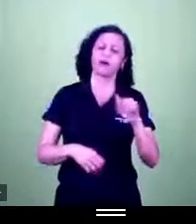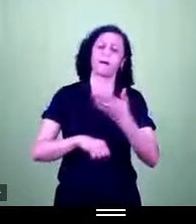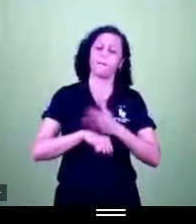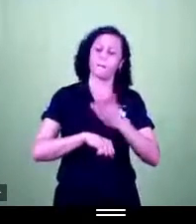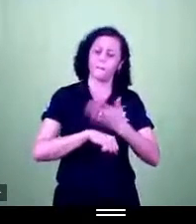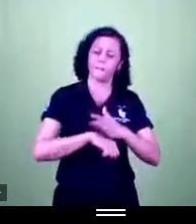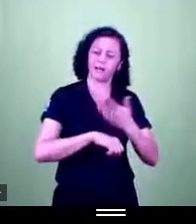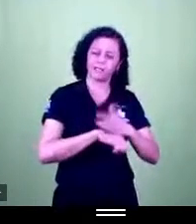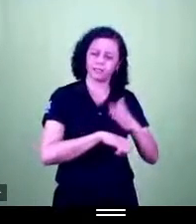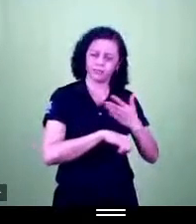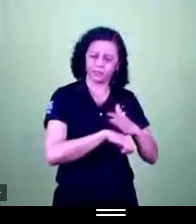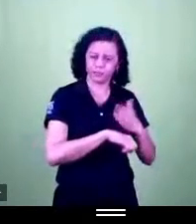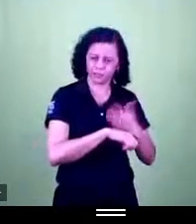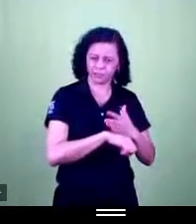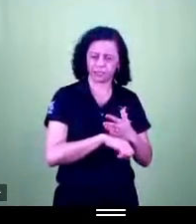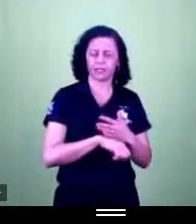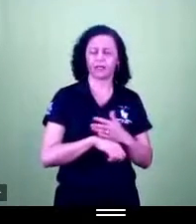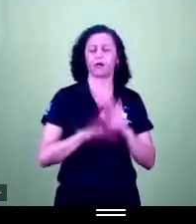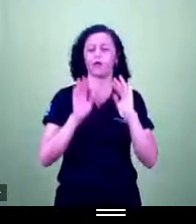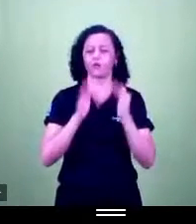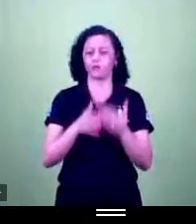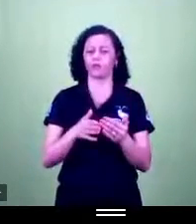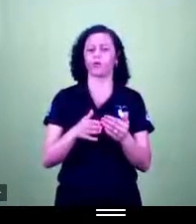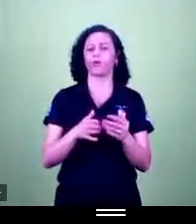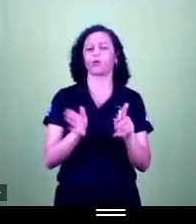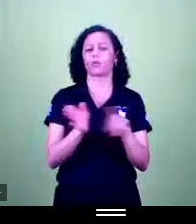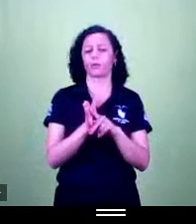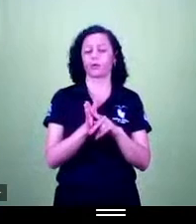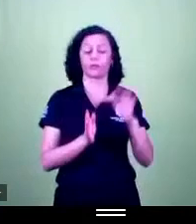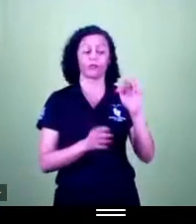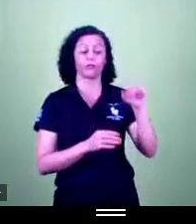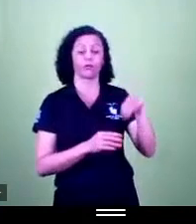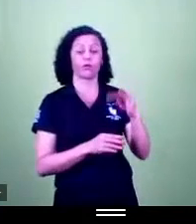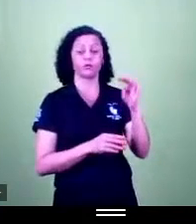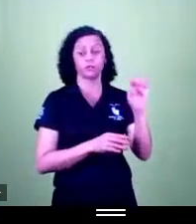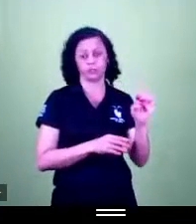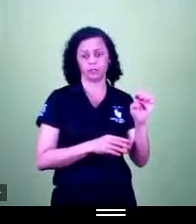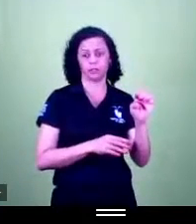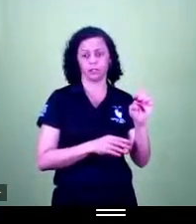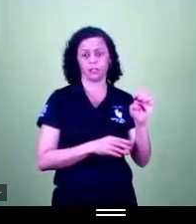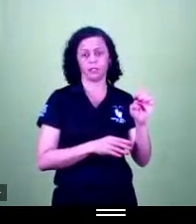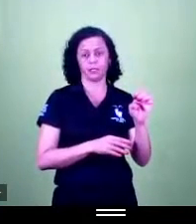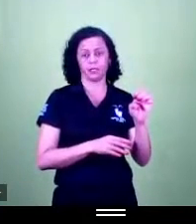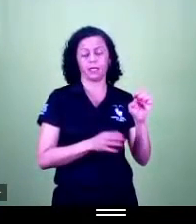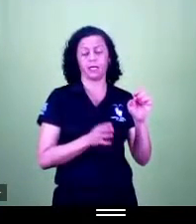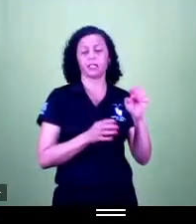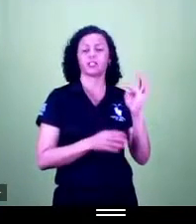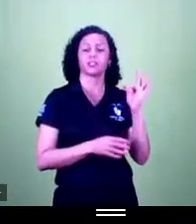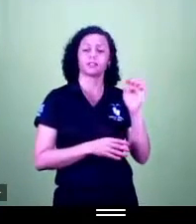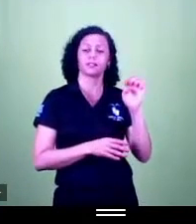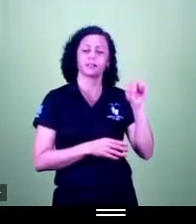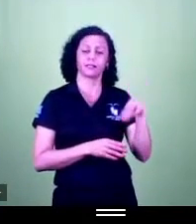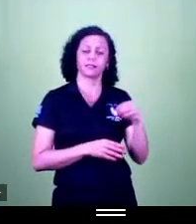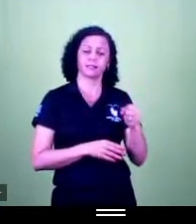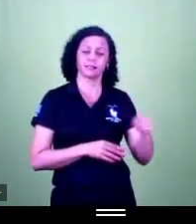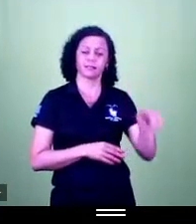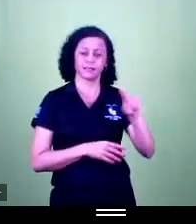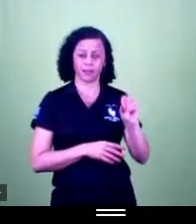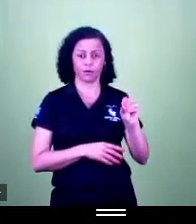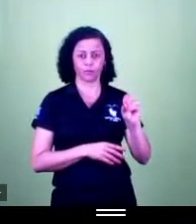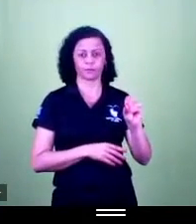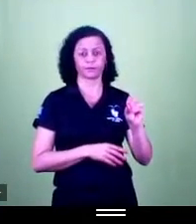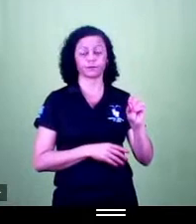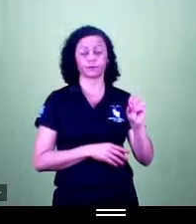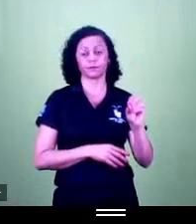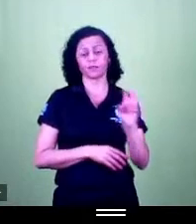trabalhar, considerando que a fonte de tensão, se eu colocar aqui 5 volts, 12 volts, 3 volts, ela não